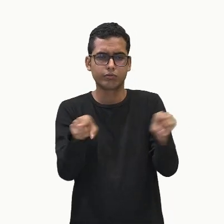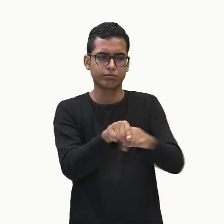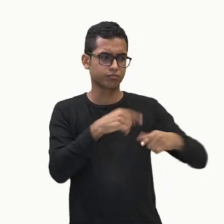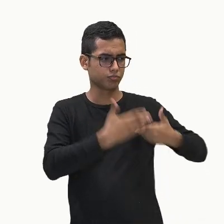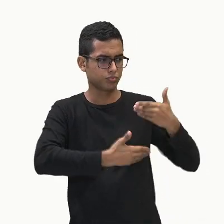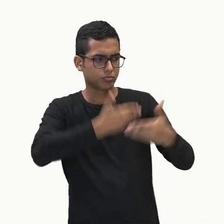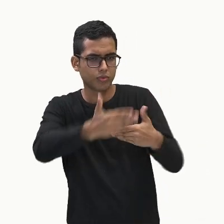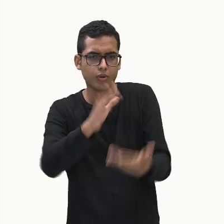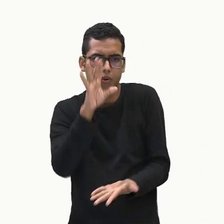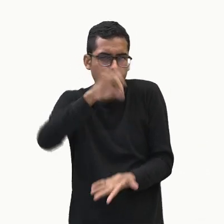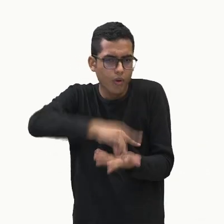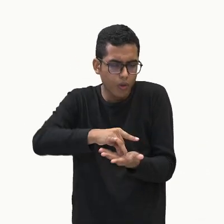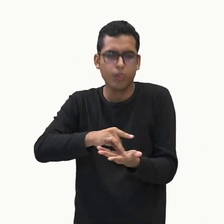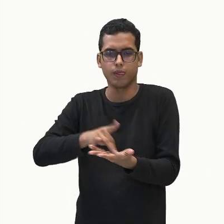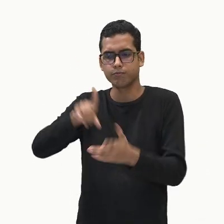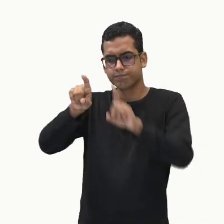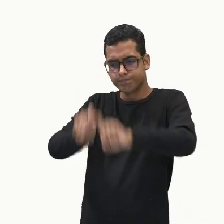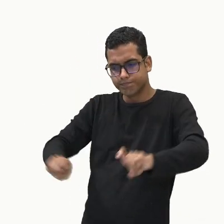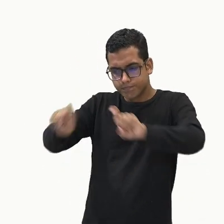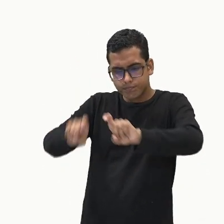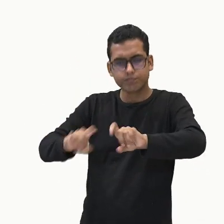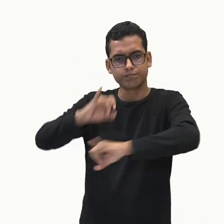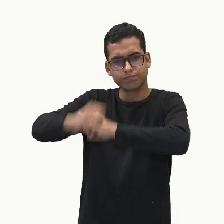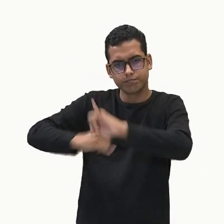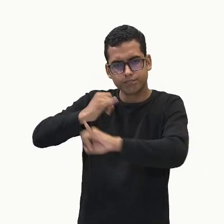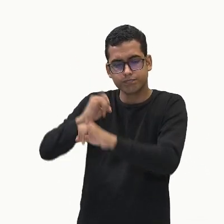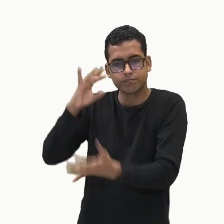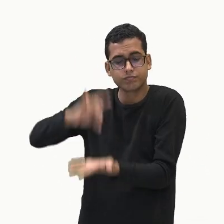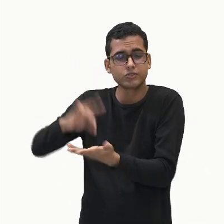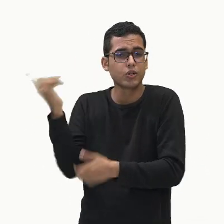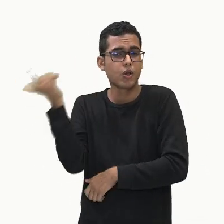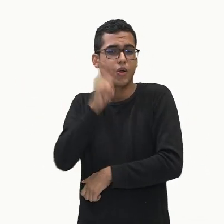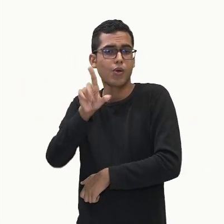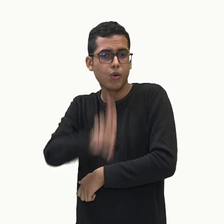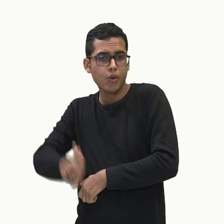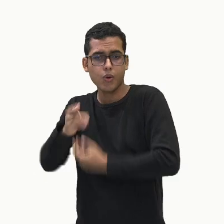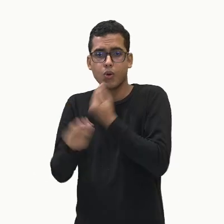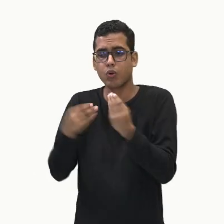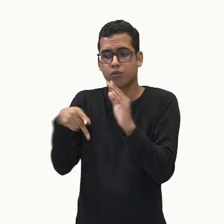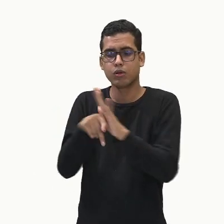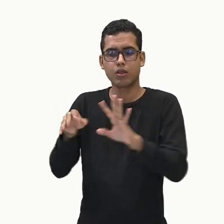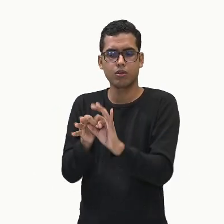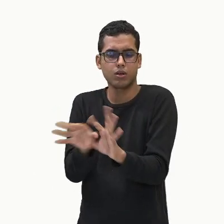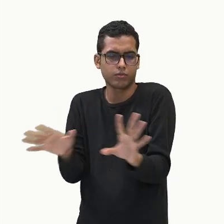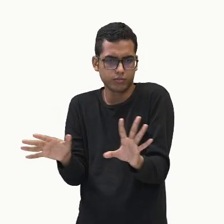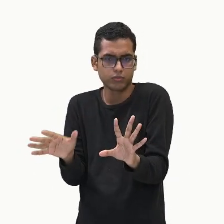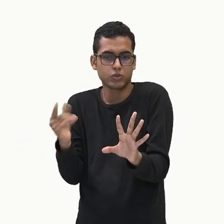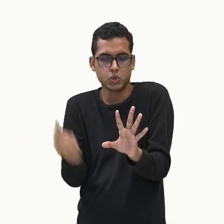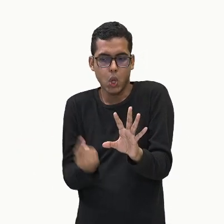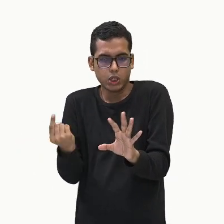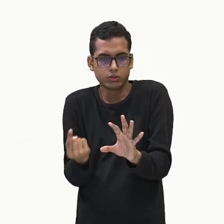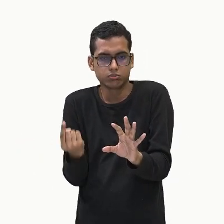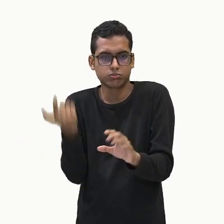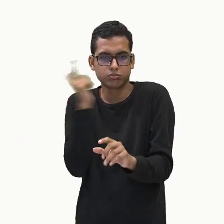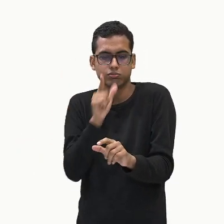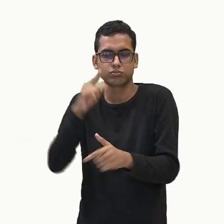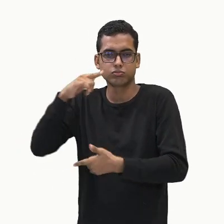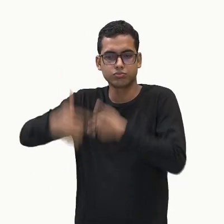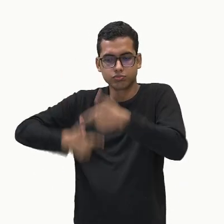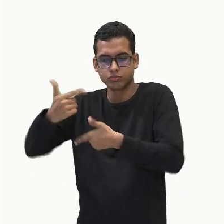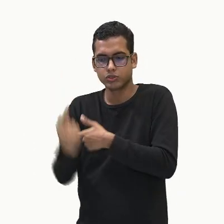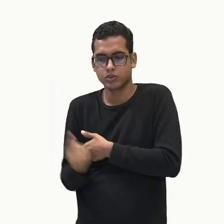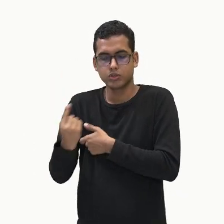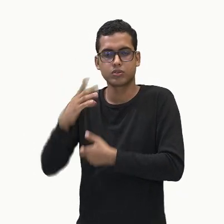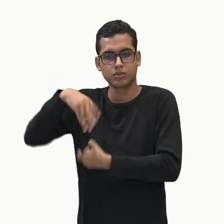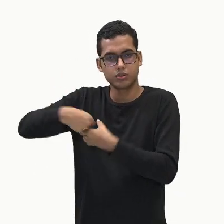processos digitais para que funcionem de forma independente, né? Ali deixando tudo